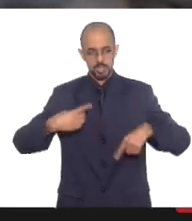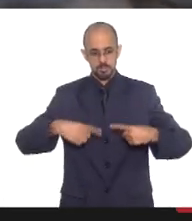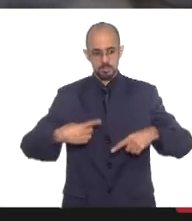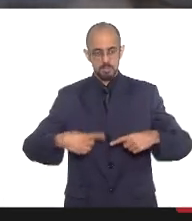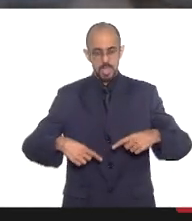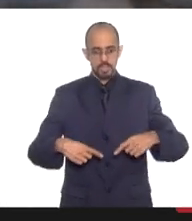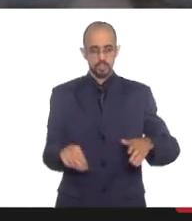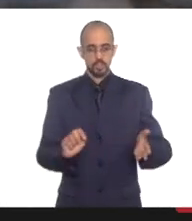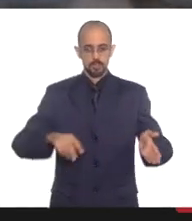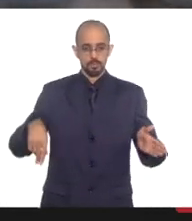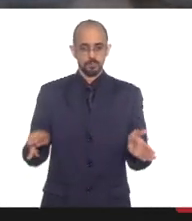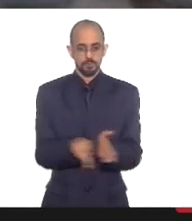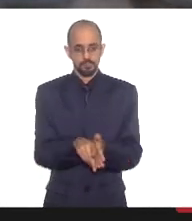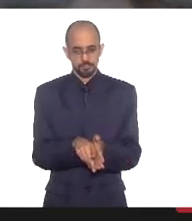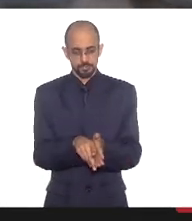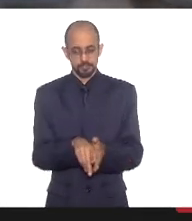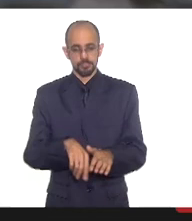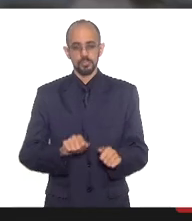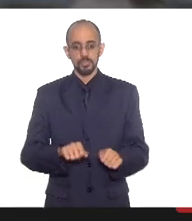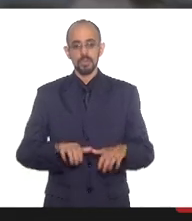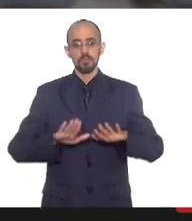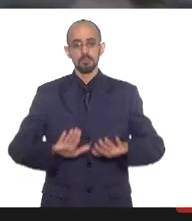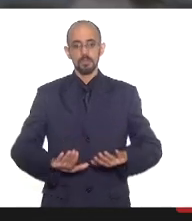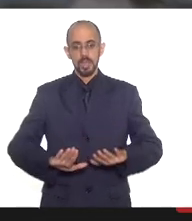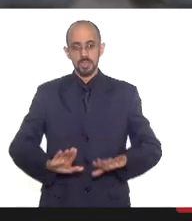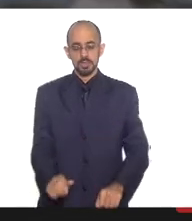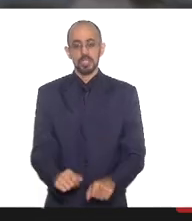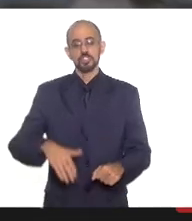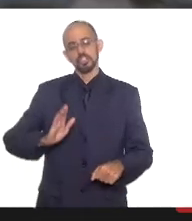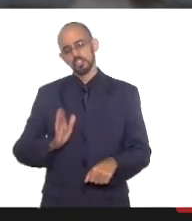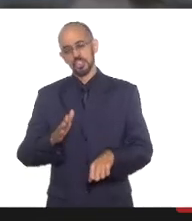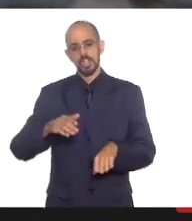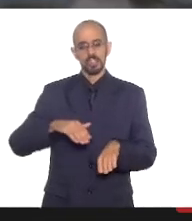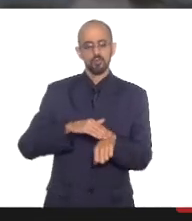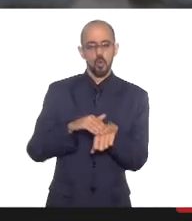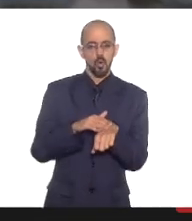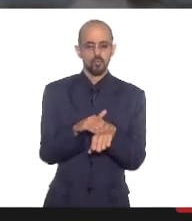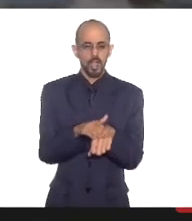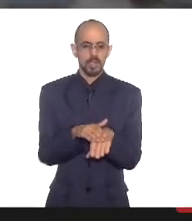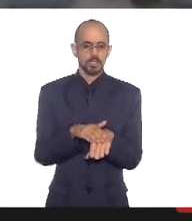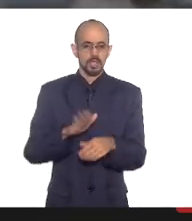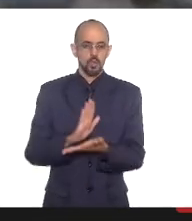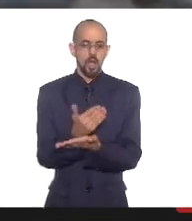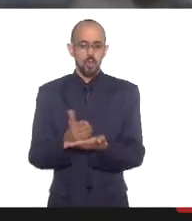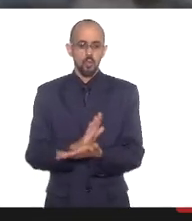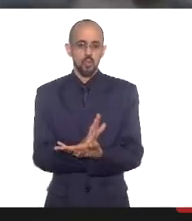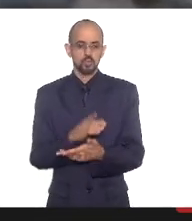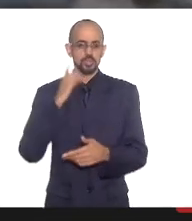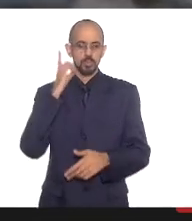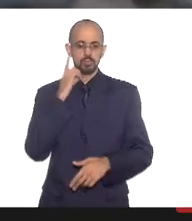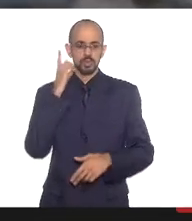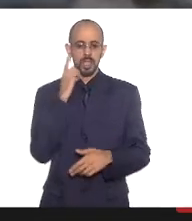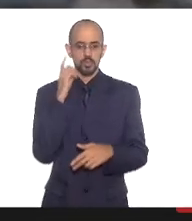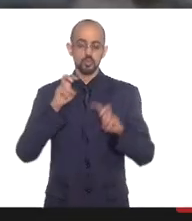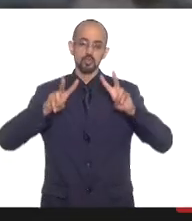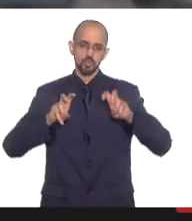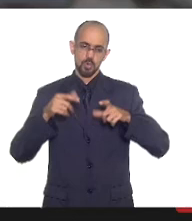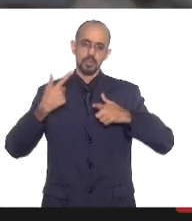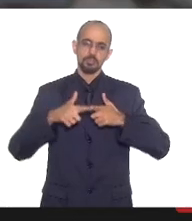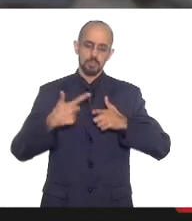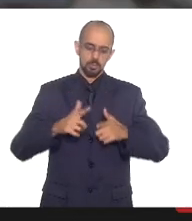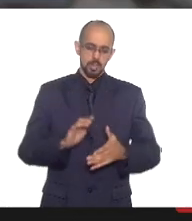específico problema é comigo mas a gente aprende com as conversas alguma estou com os deputados sobre essa questão é